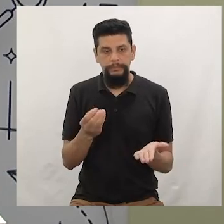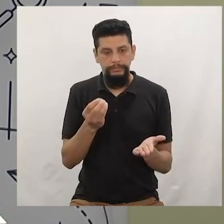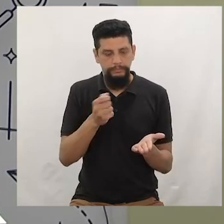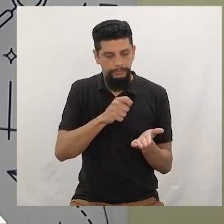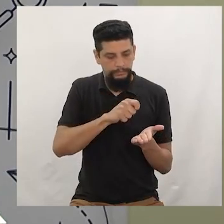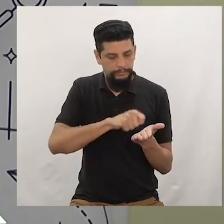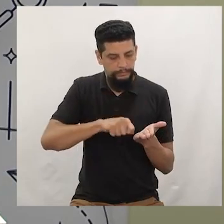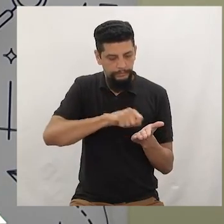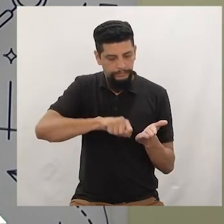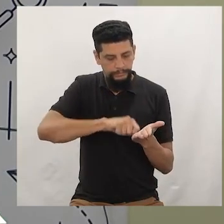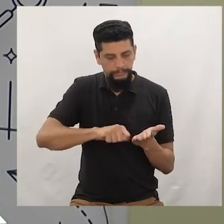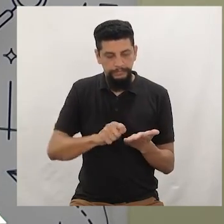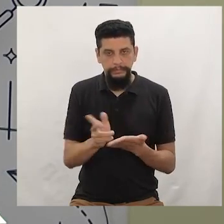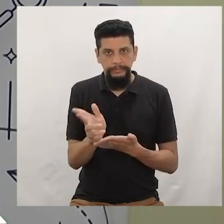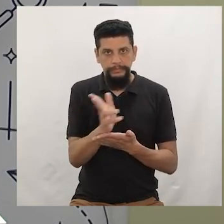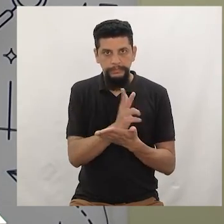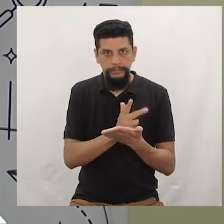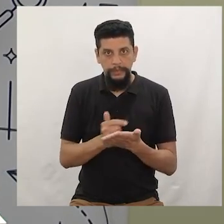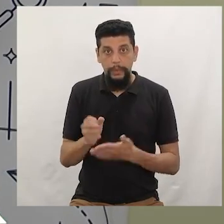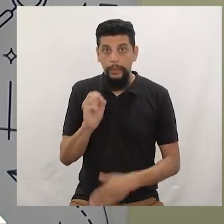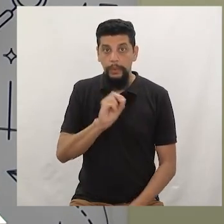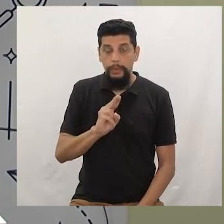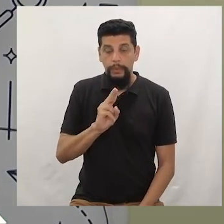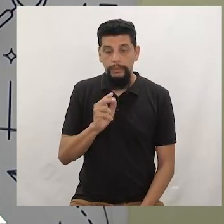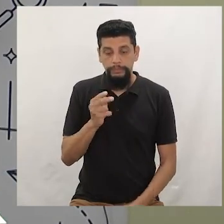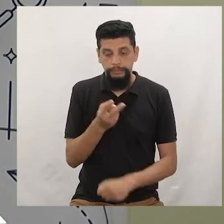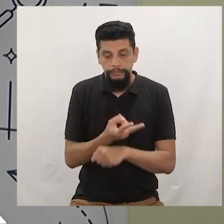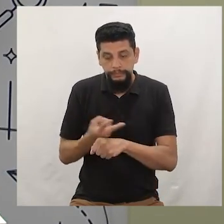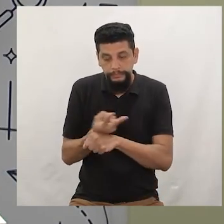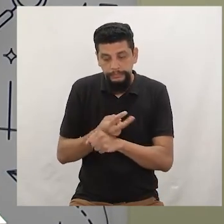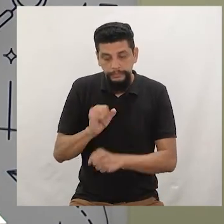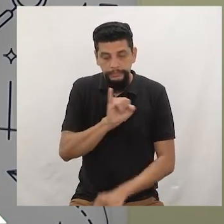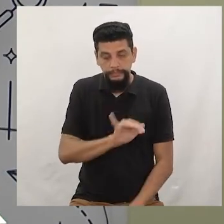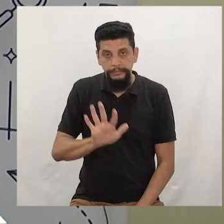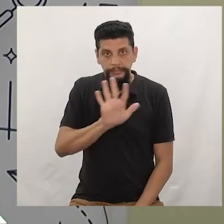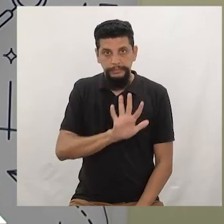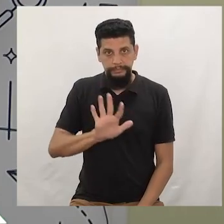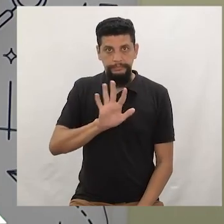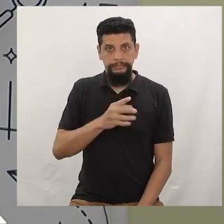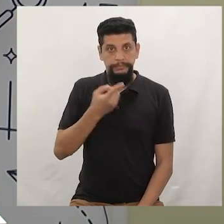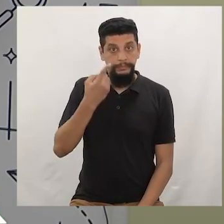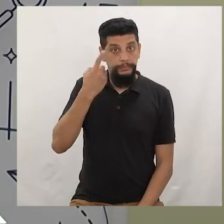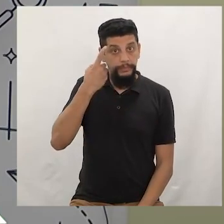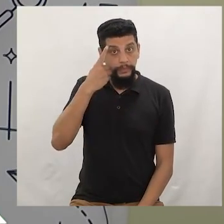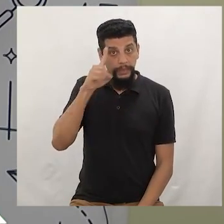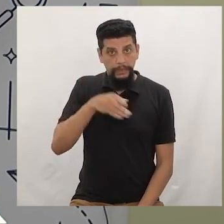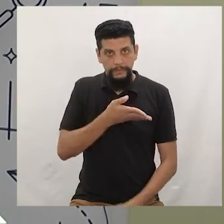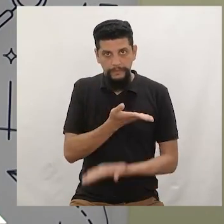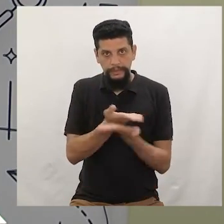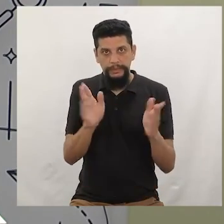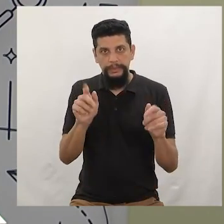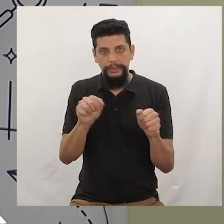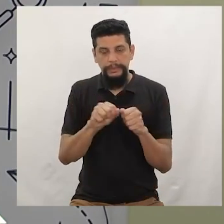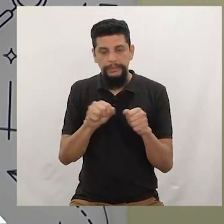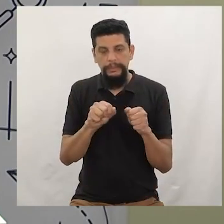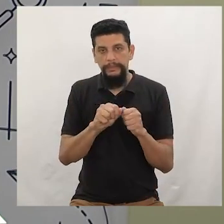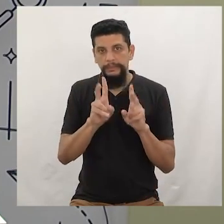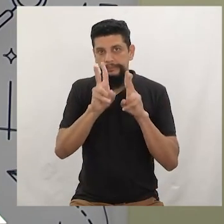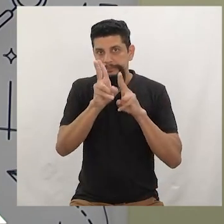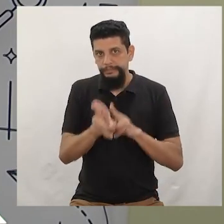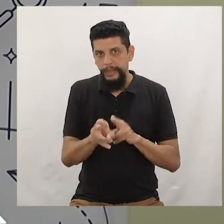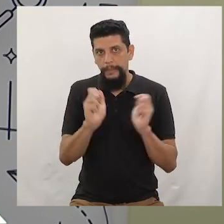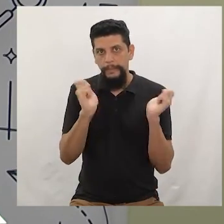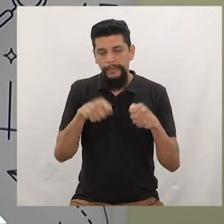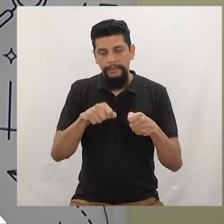aqui nós vamos desenhar ou procurar uma imagem e colar aqui referente ao dia. Você também